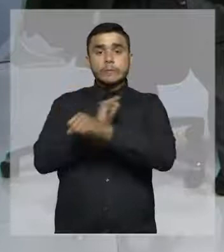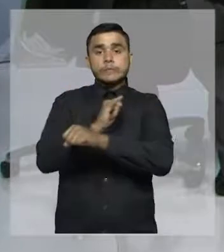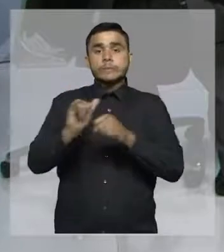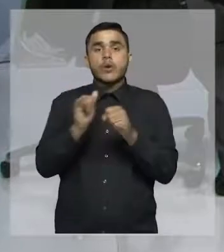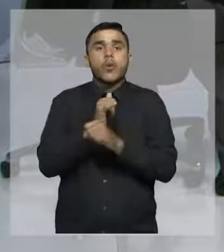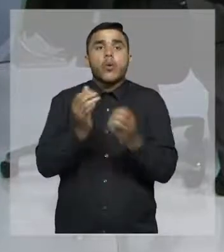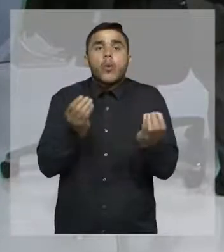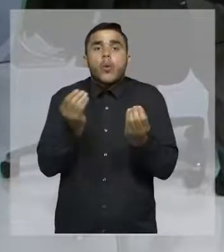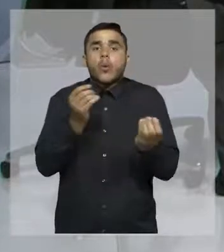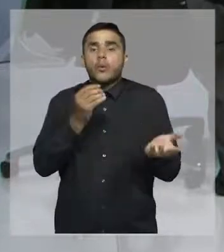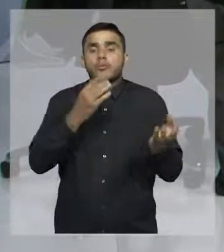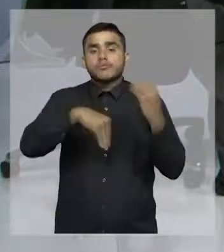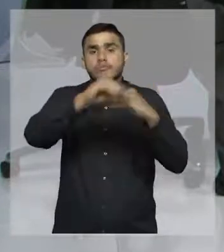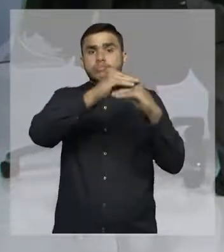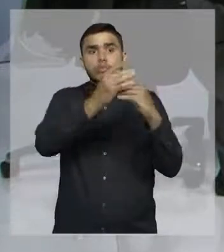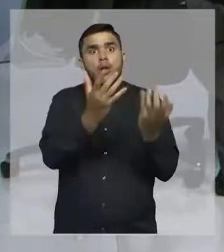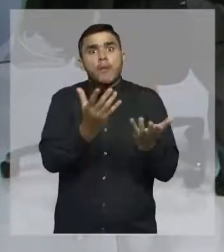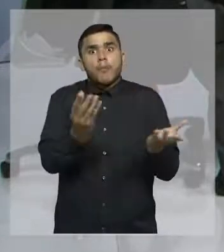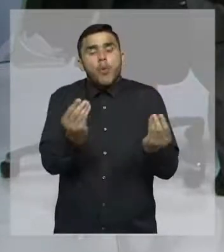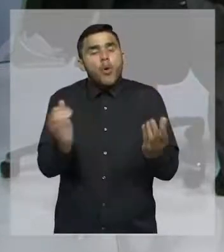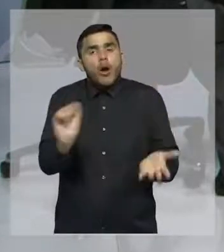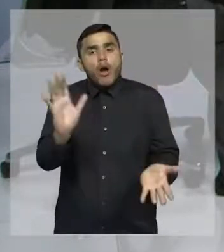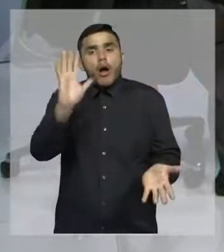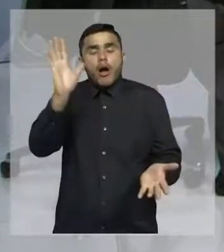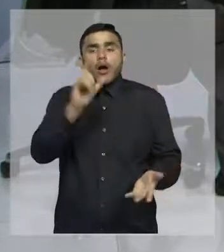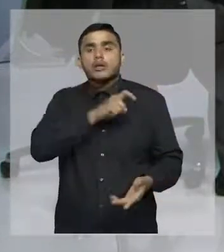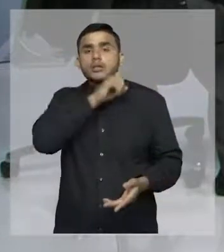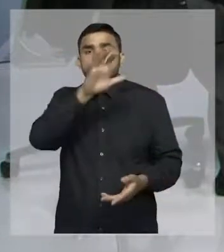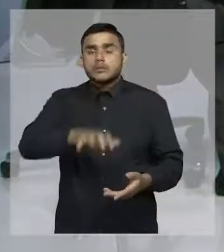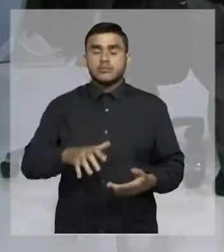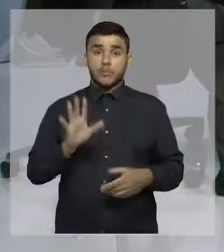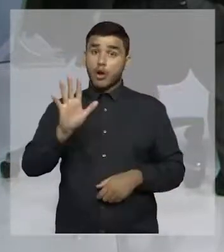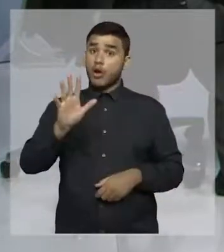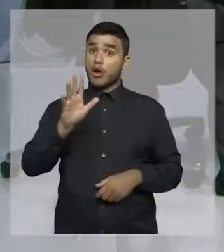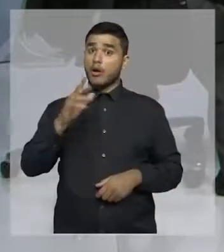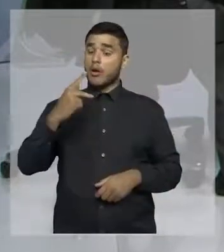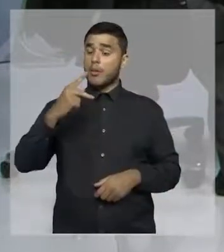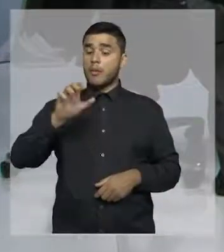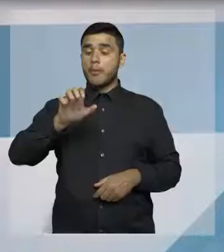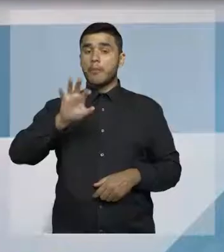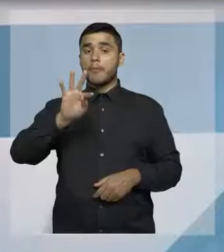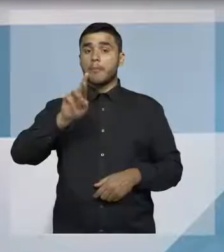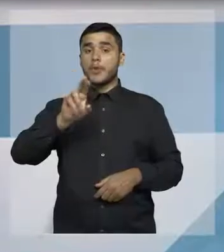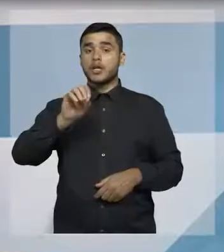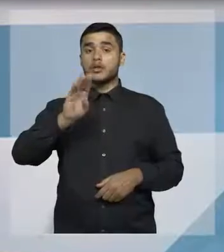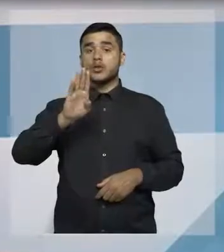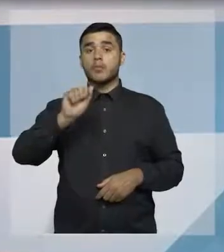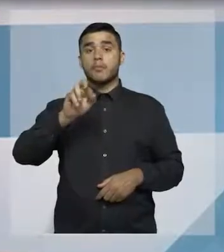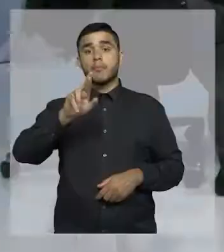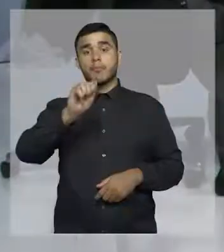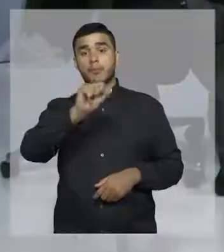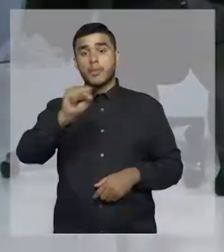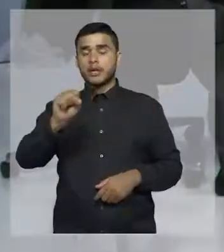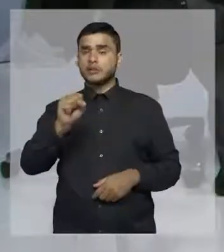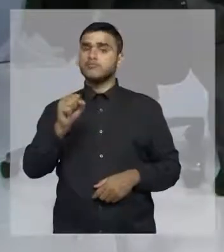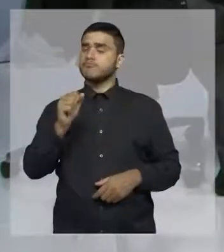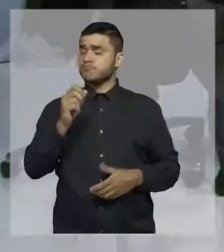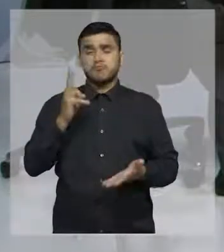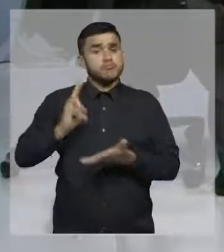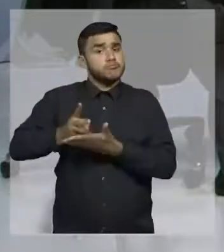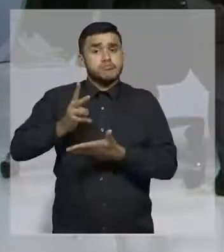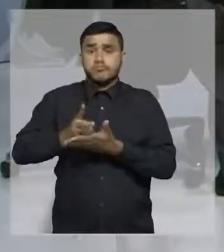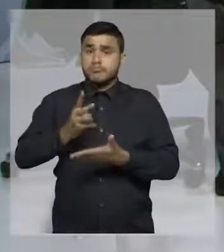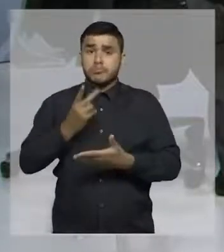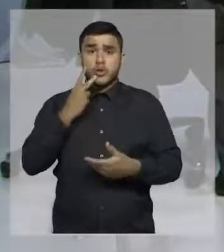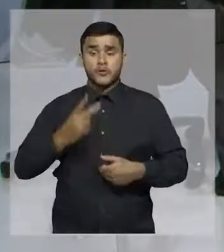renúncia fiscal, a Petrobras também não pode estar renunciando ao preço. E o consumidor